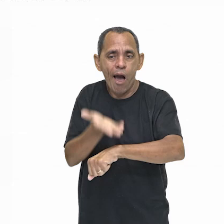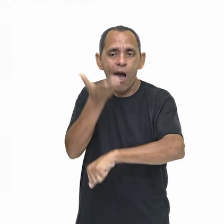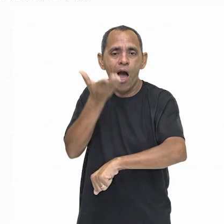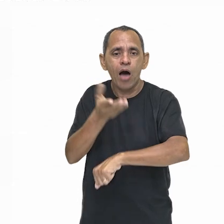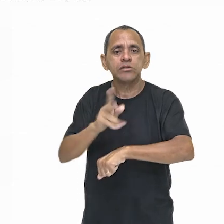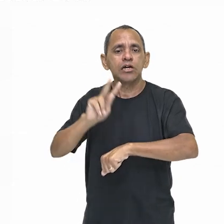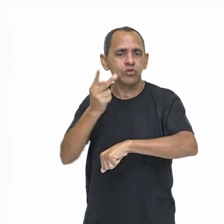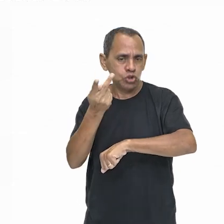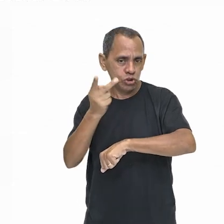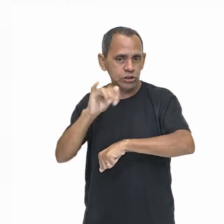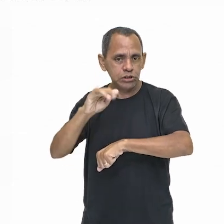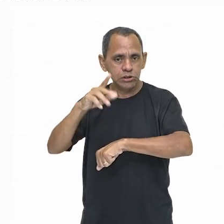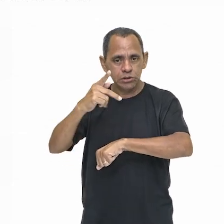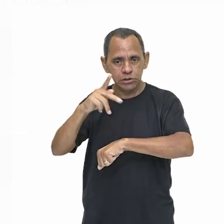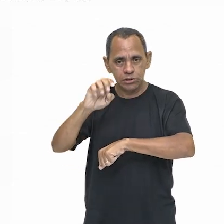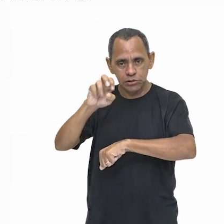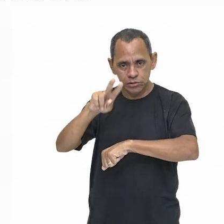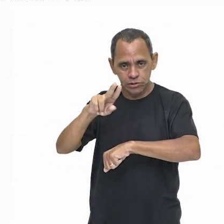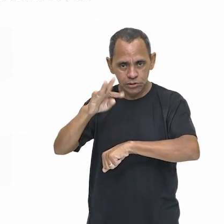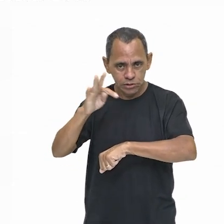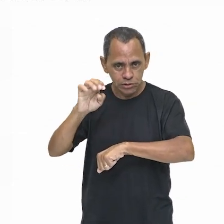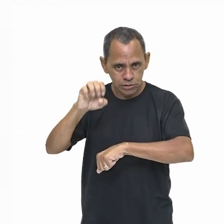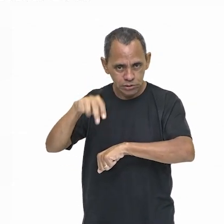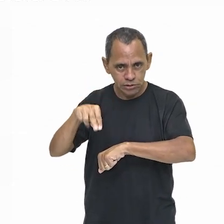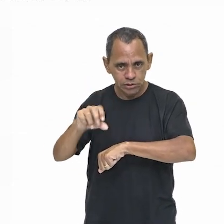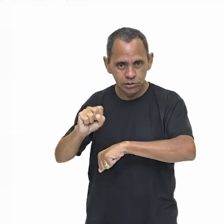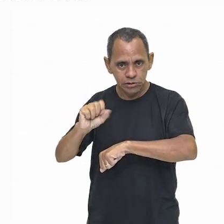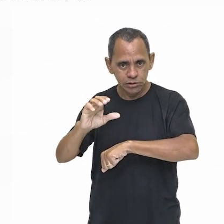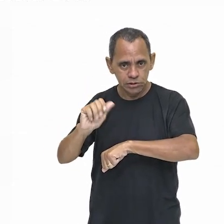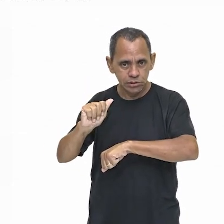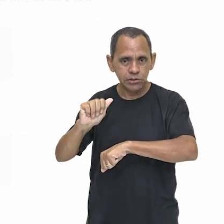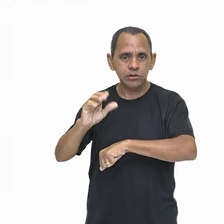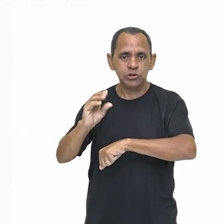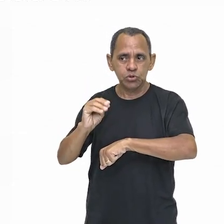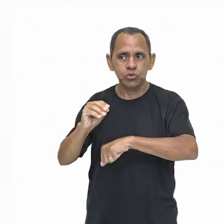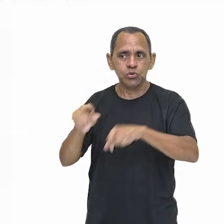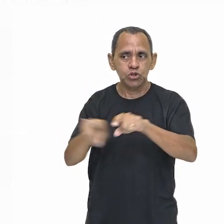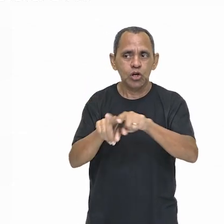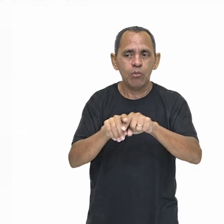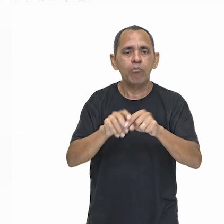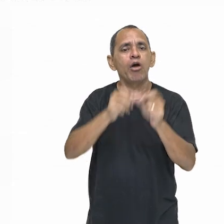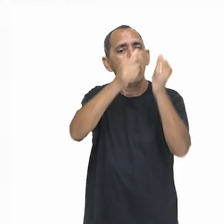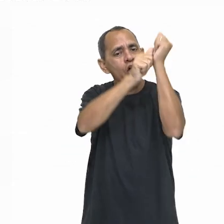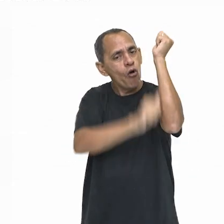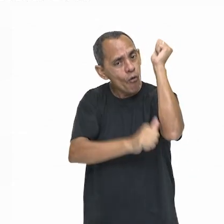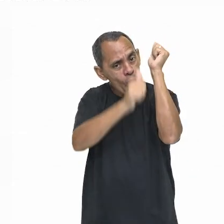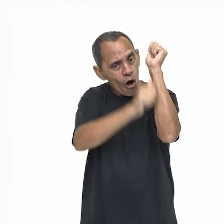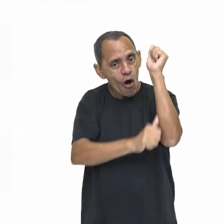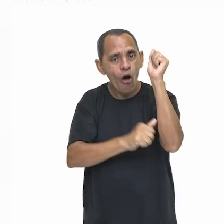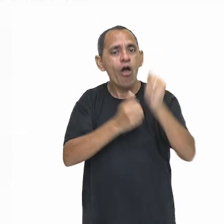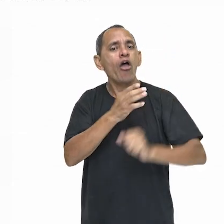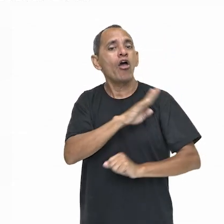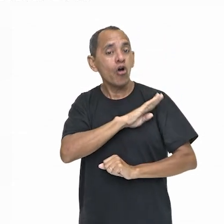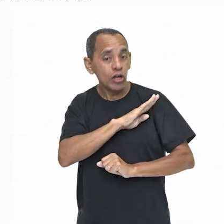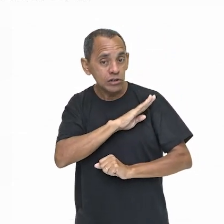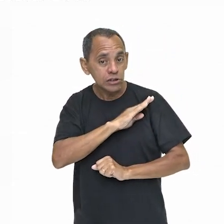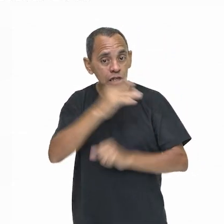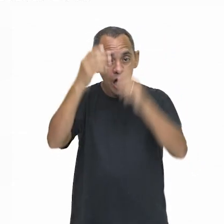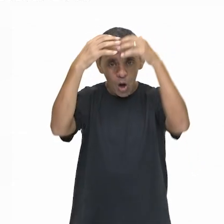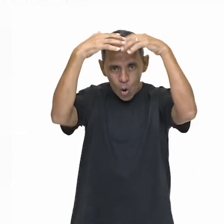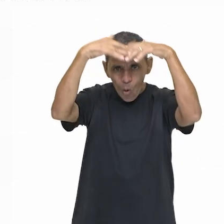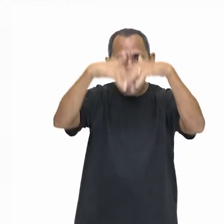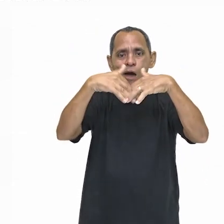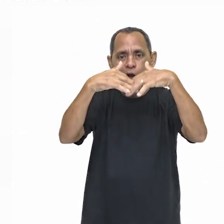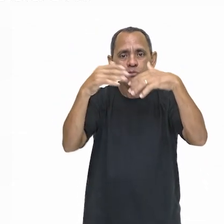endurecimento das paredes das artérias, prejudicando os vasos sanguíneos, o coração, cérebro,